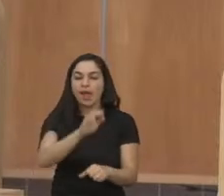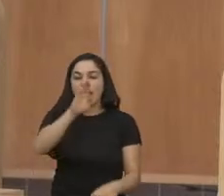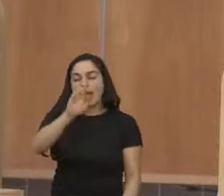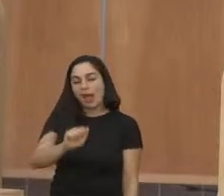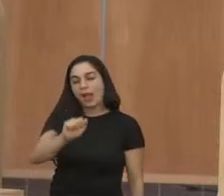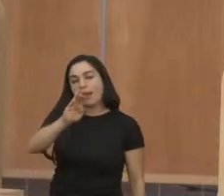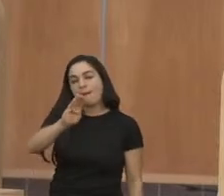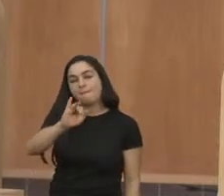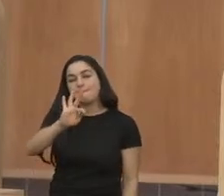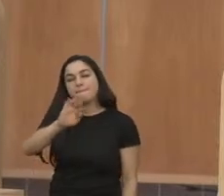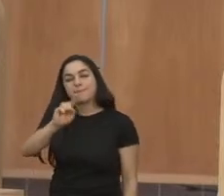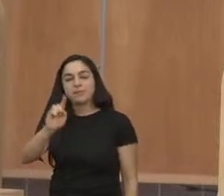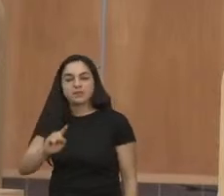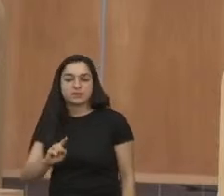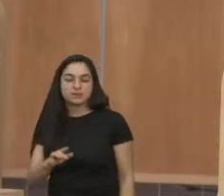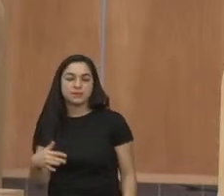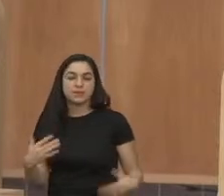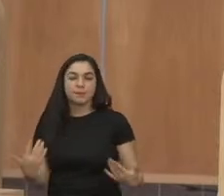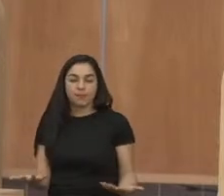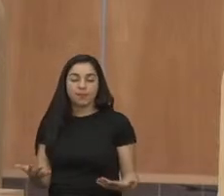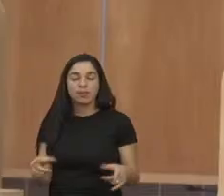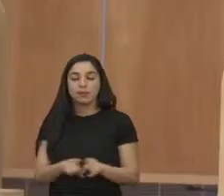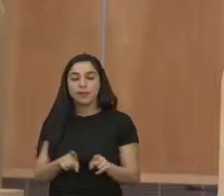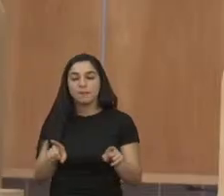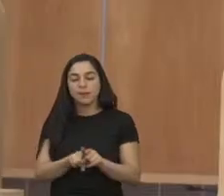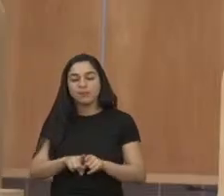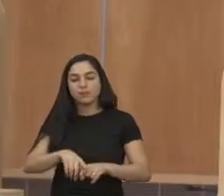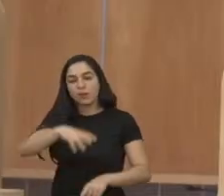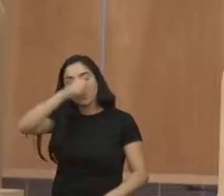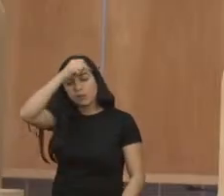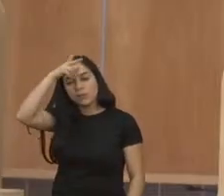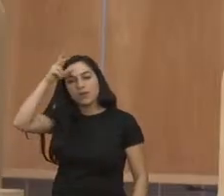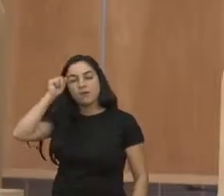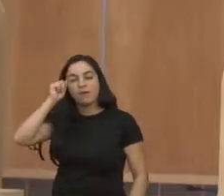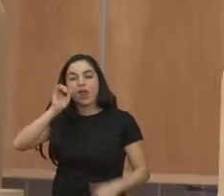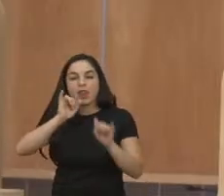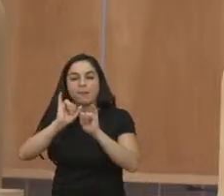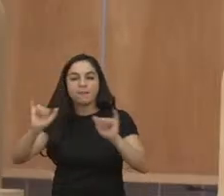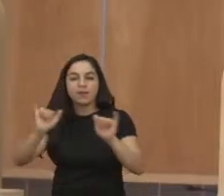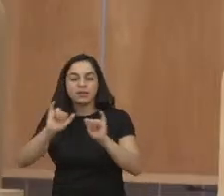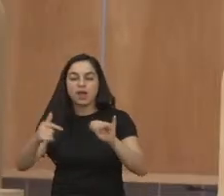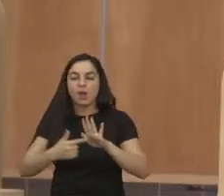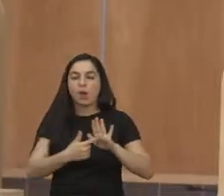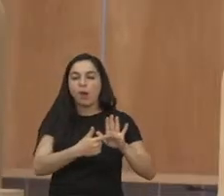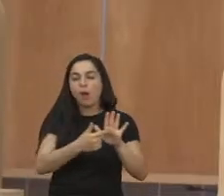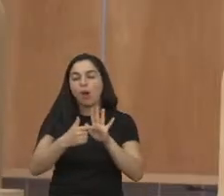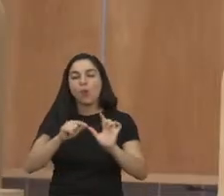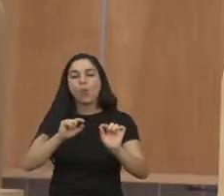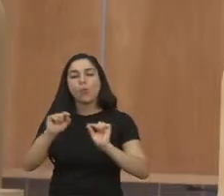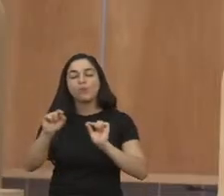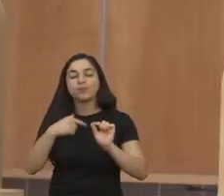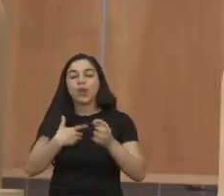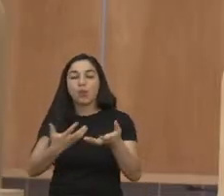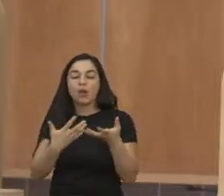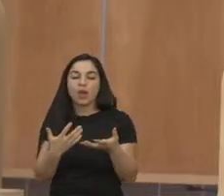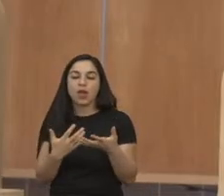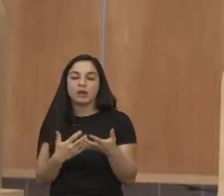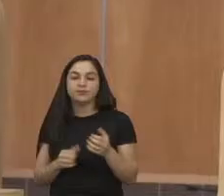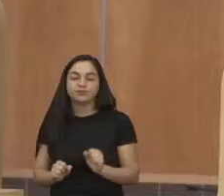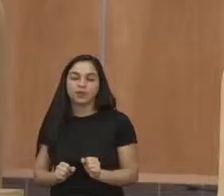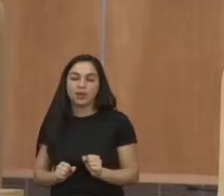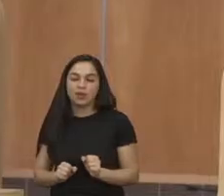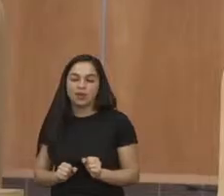E deixar também aqui algumas considerações que o prefeito traz na mensagem. É importante nós pontuarmos aqui, mas eu queria citar aqui alguns